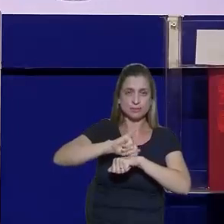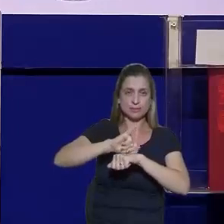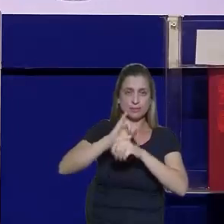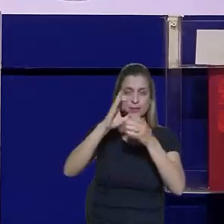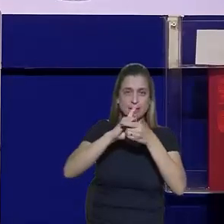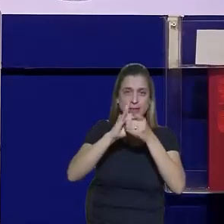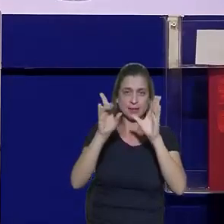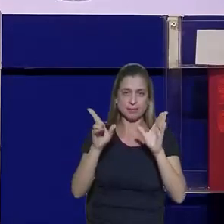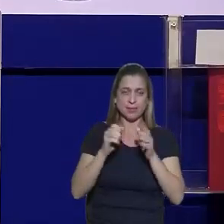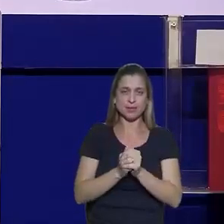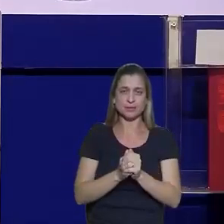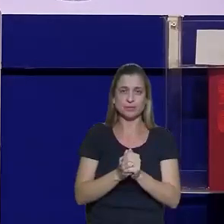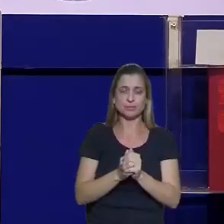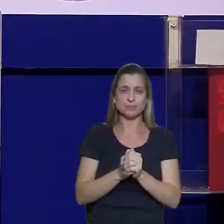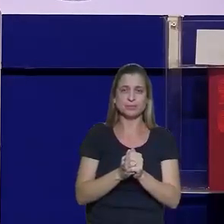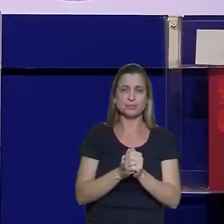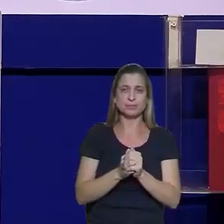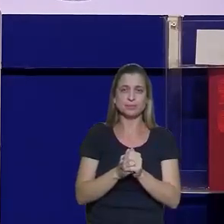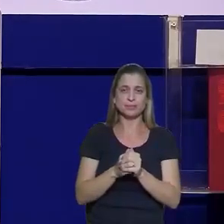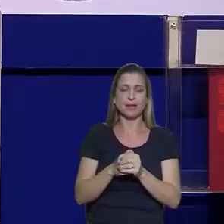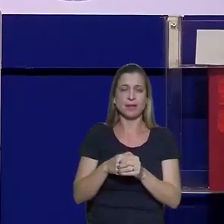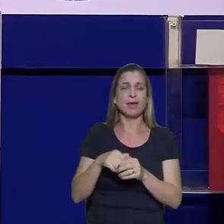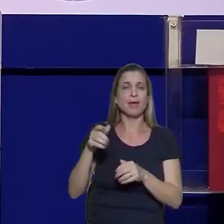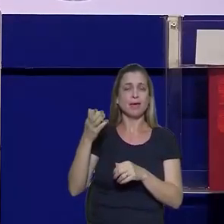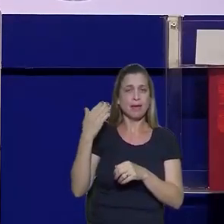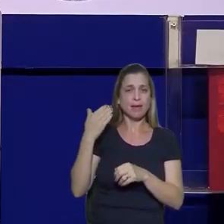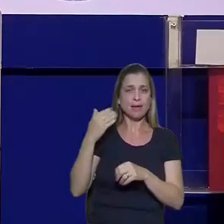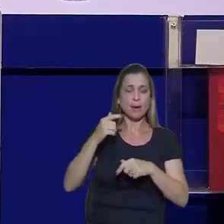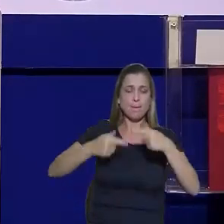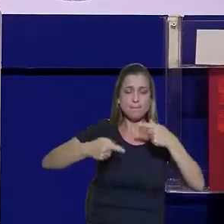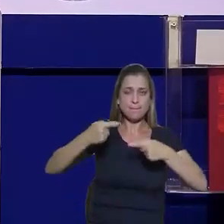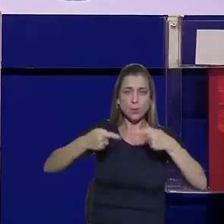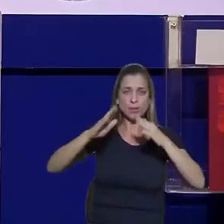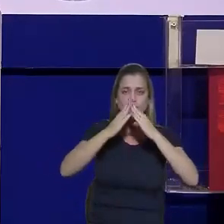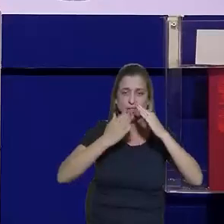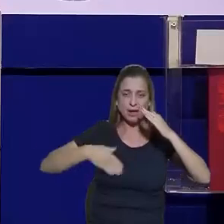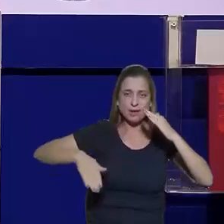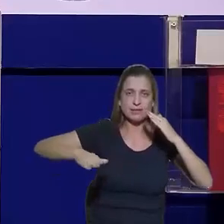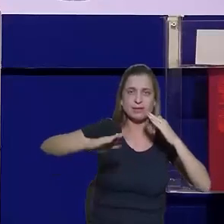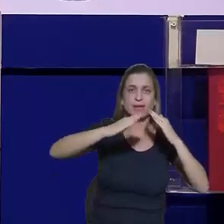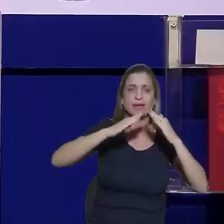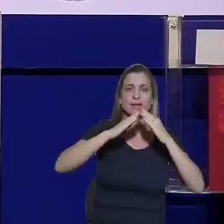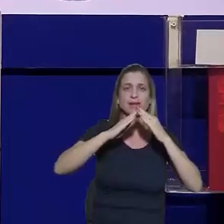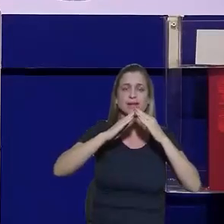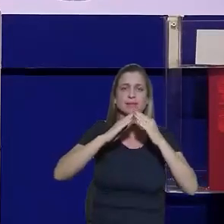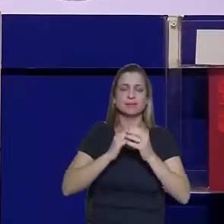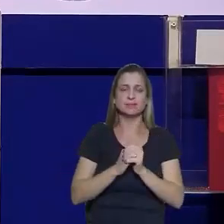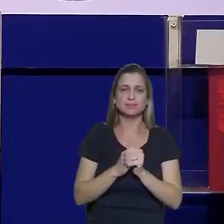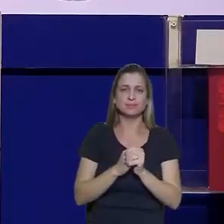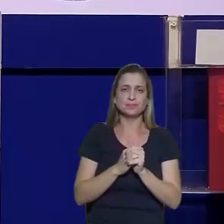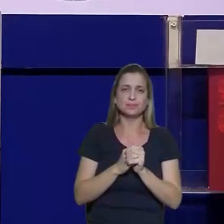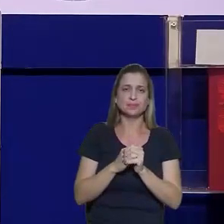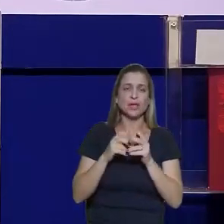Tratava-se de uma regência política enterreirada, noção emprestada das sínteses filosóficas